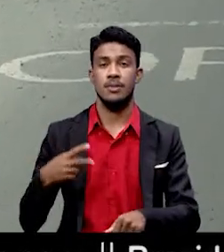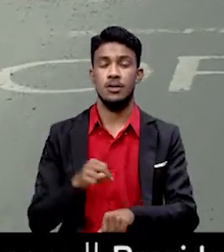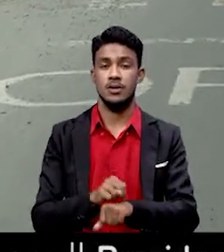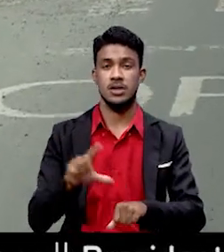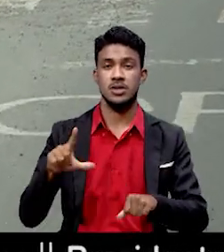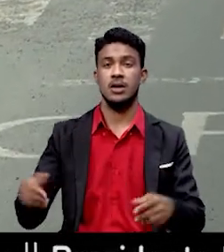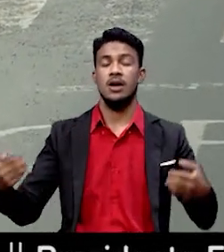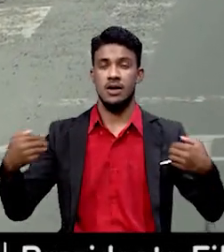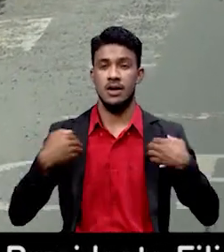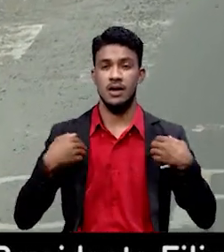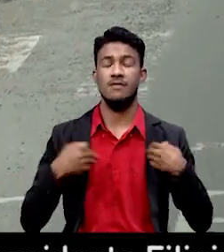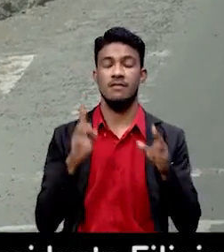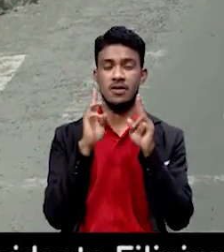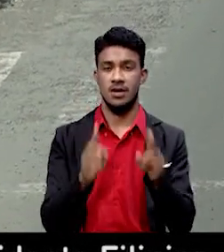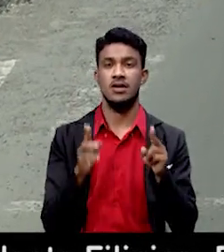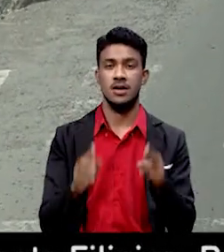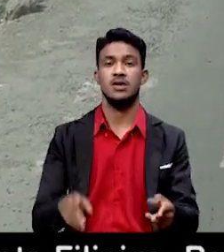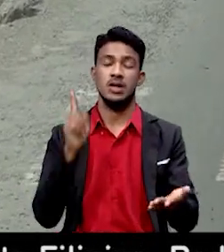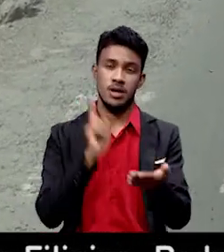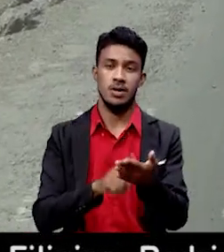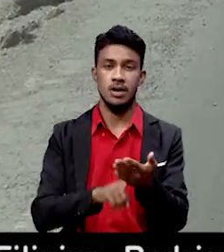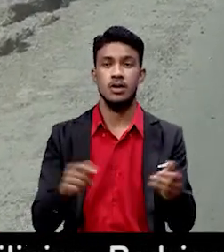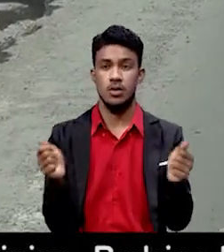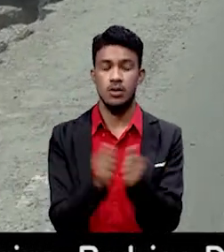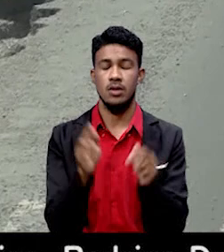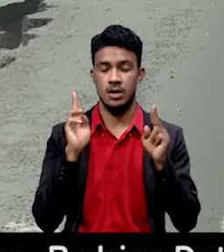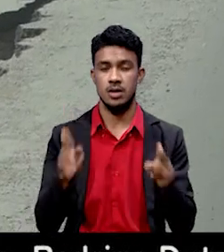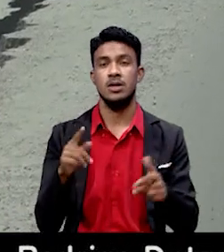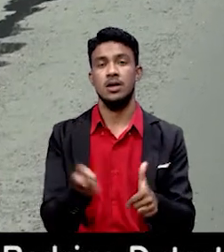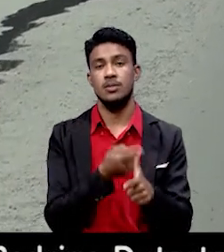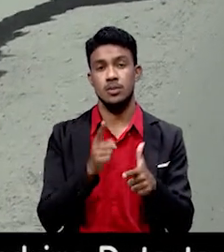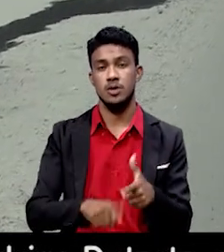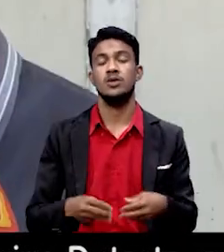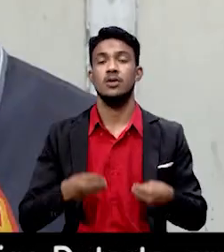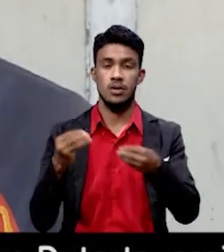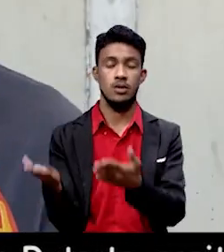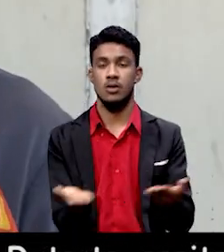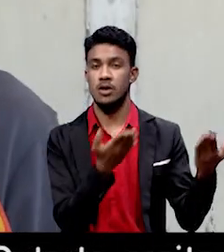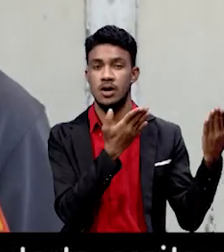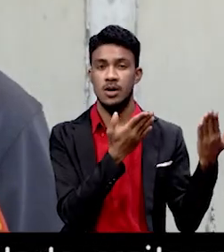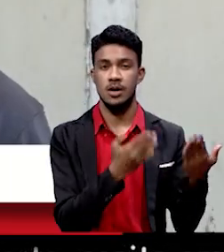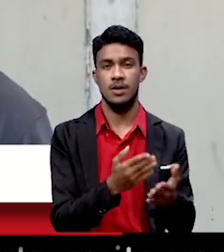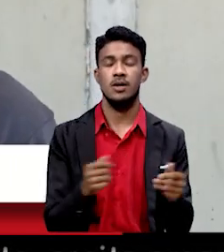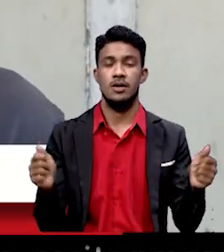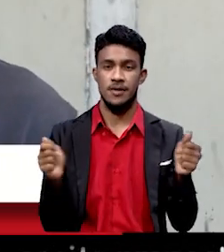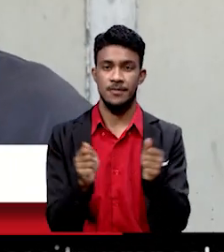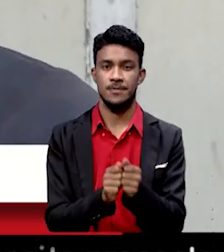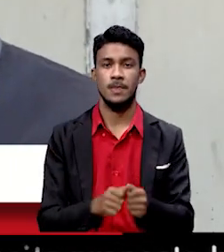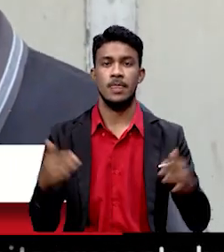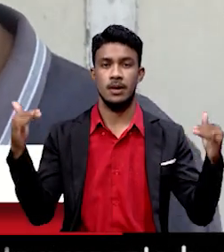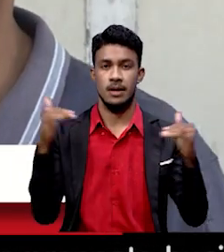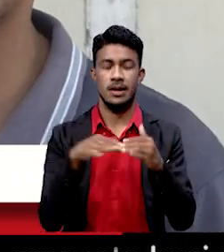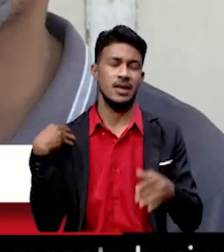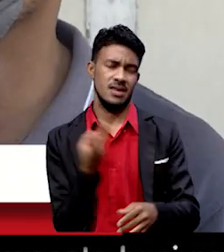caráter urgência, debate ho urgência, para depois, luriba, e execução, né, maka, itala